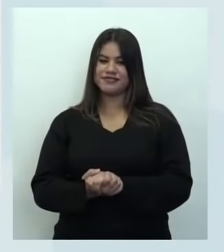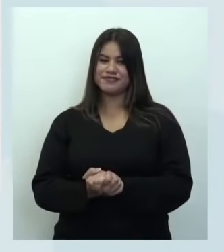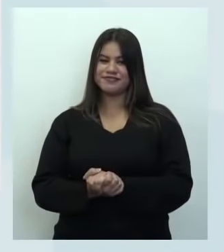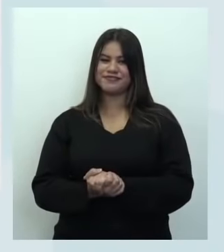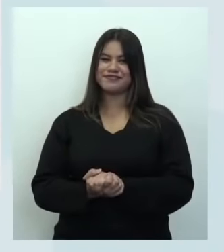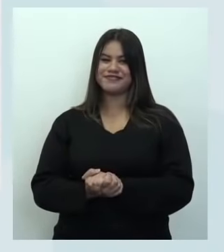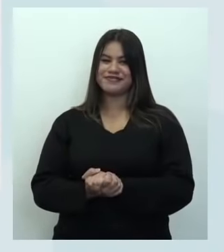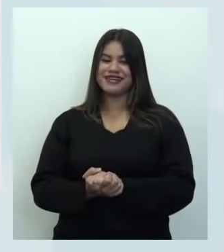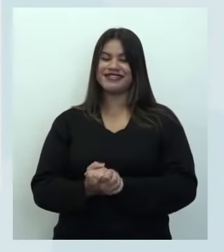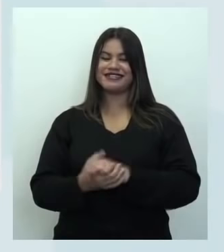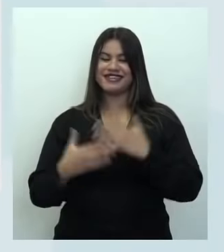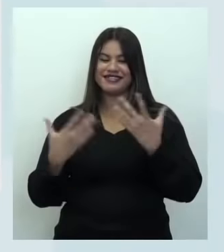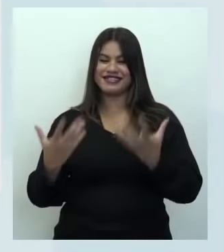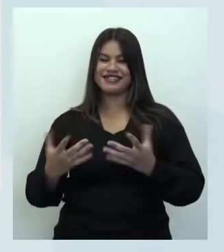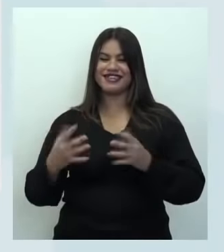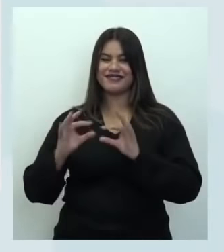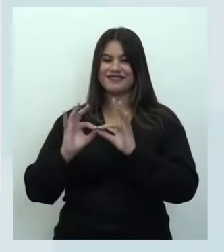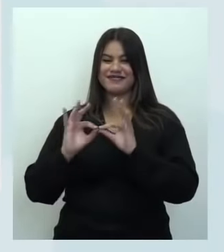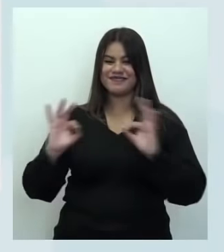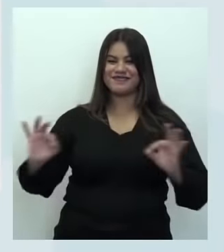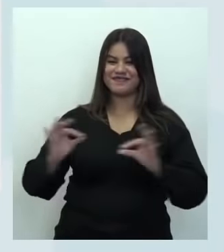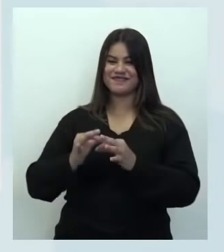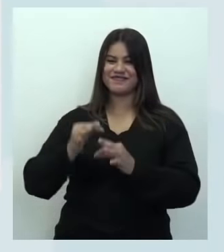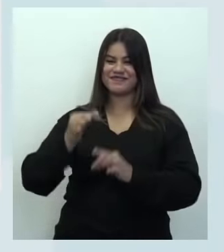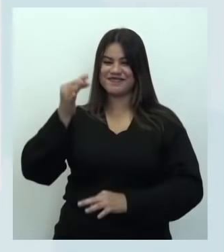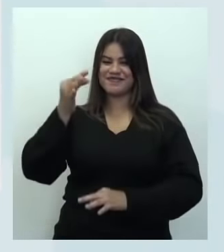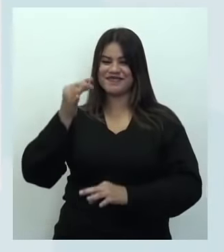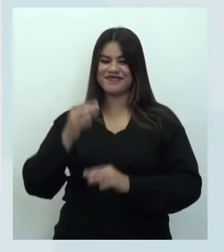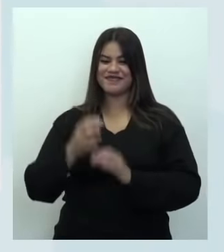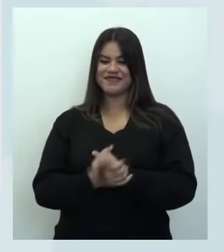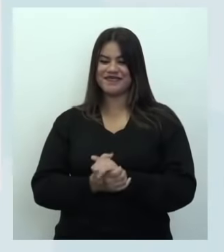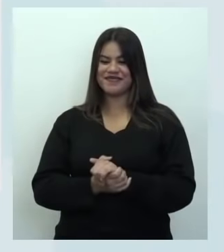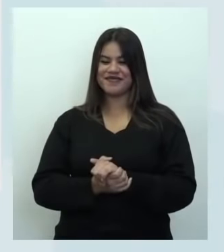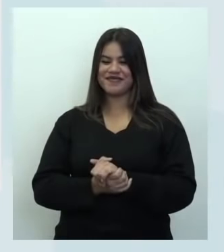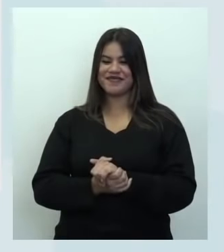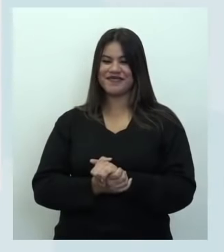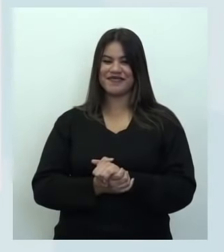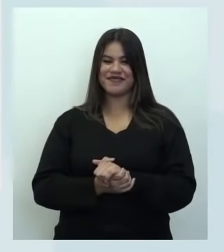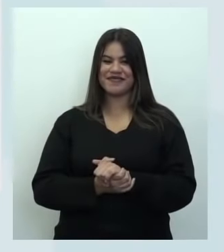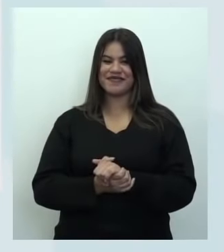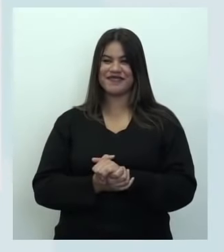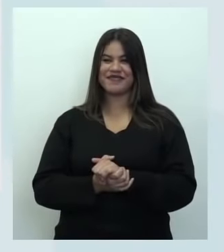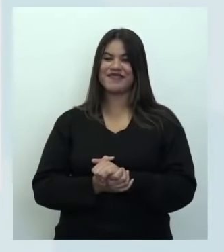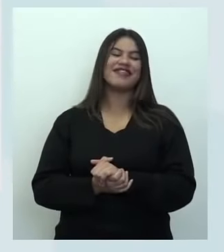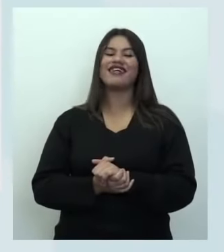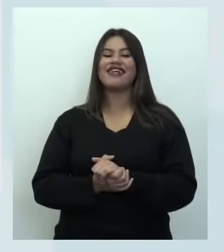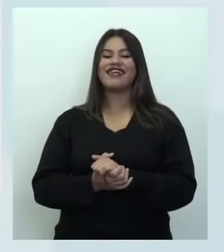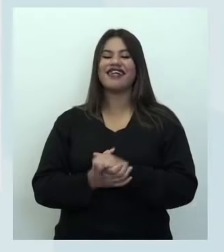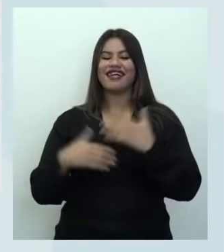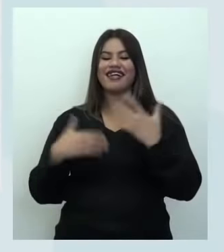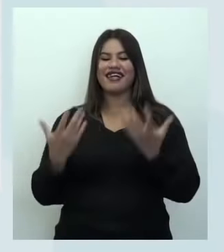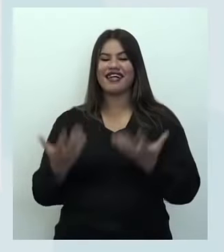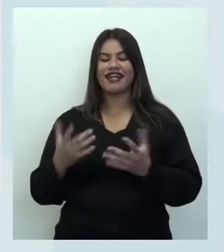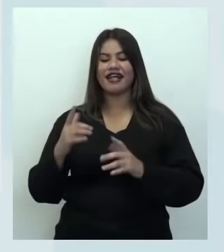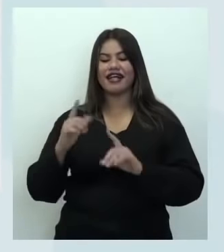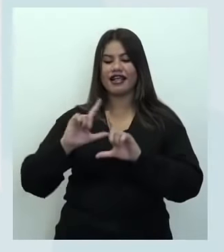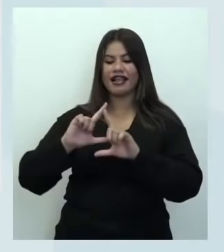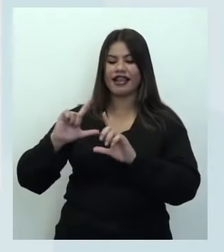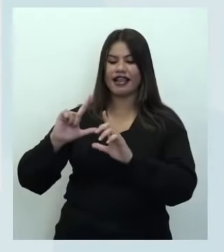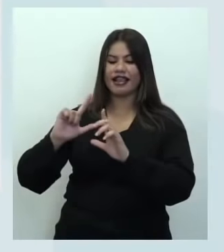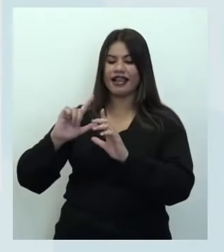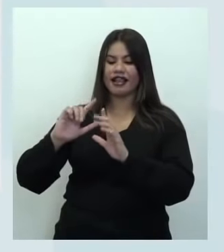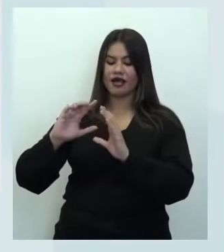latitude e longitude, eu preciso ter os 2 eixos, né? O eixo que faz a divisão leste-oeste, né? Ou seja,